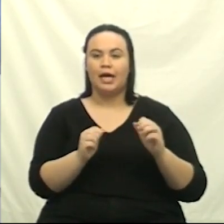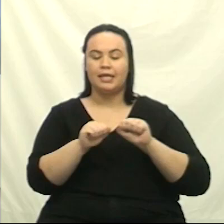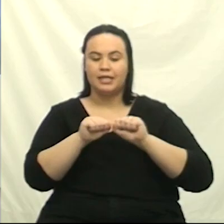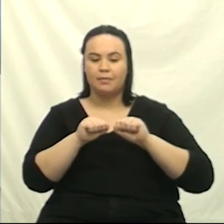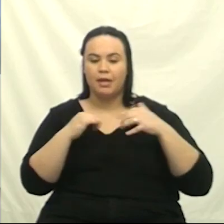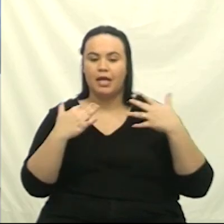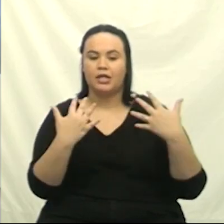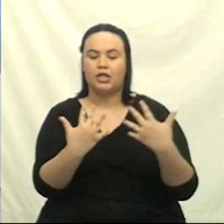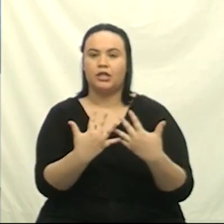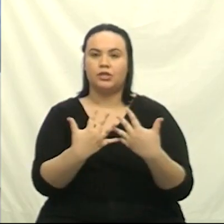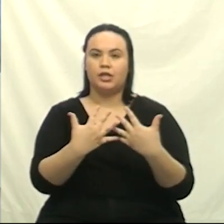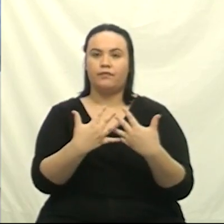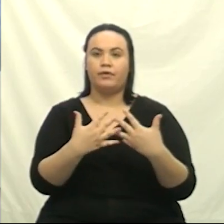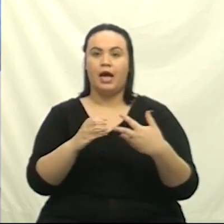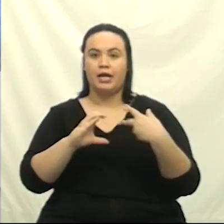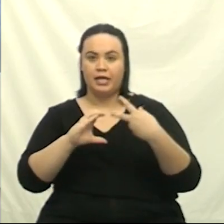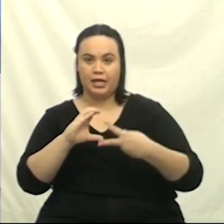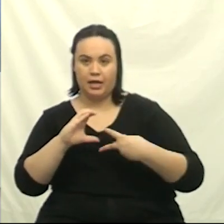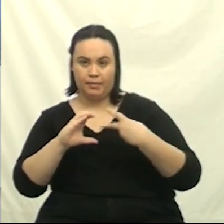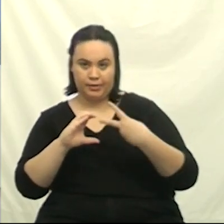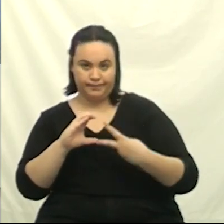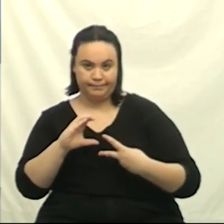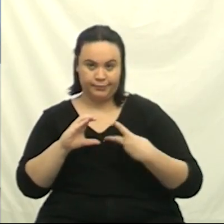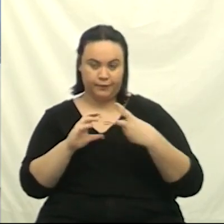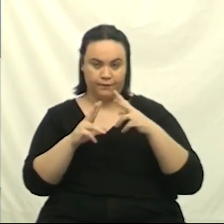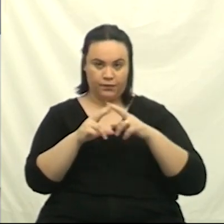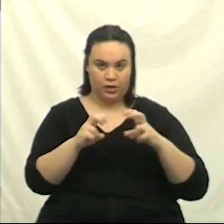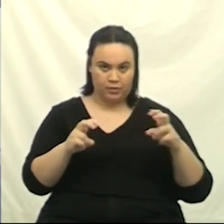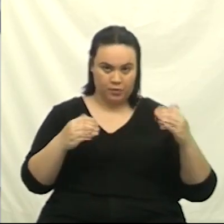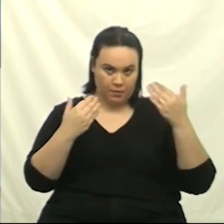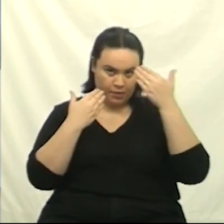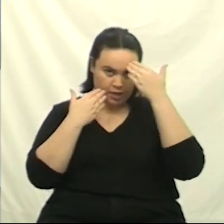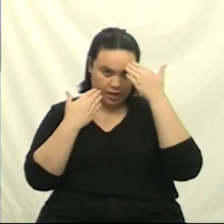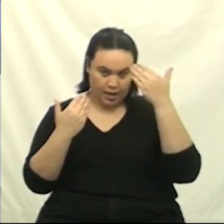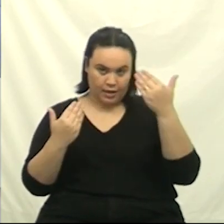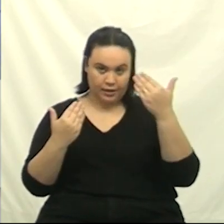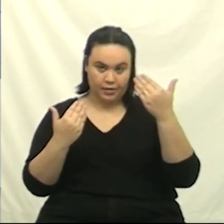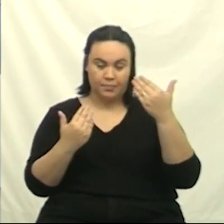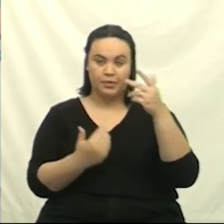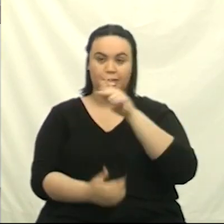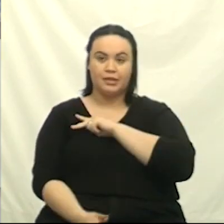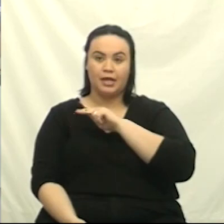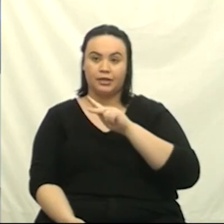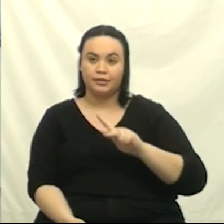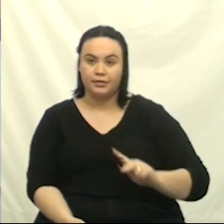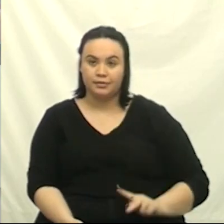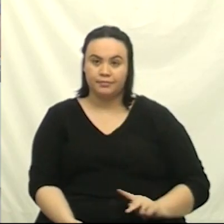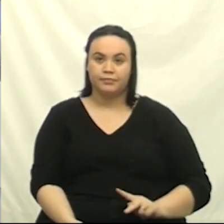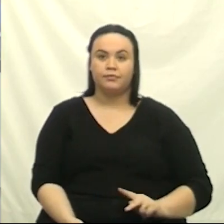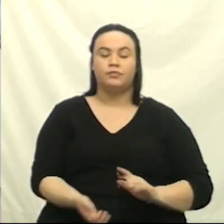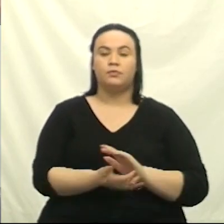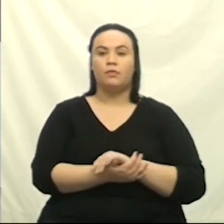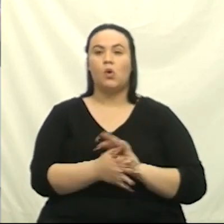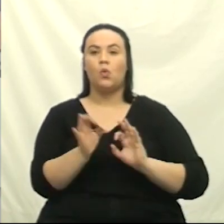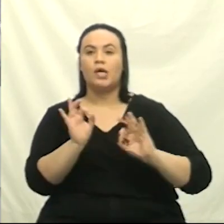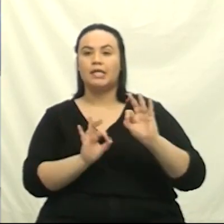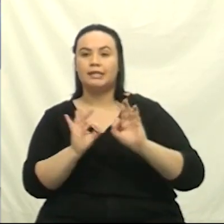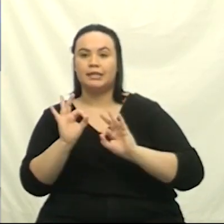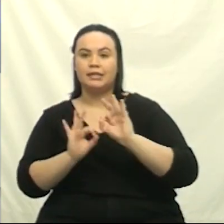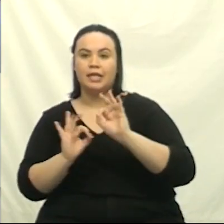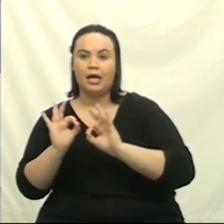Legislativa visita a Câmara de Florianópolis obrigado desde já presidente por ter feito todas